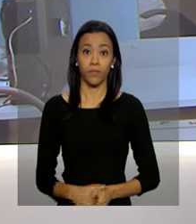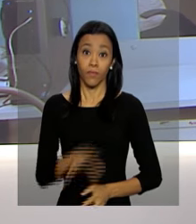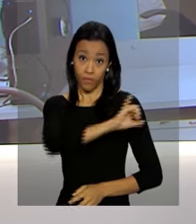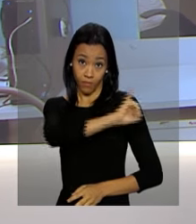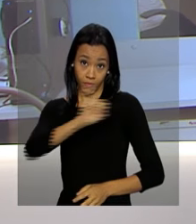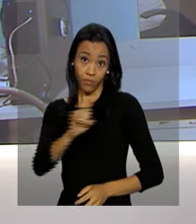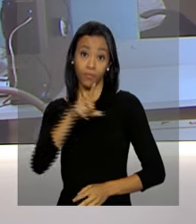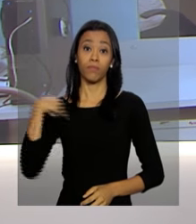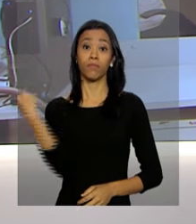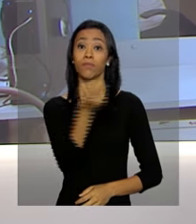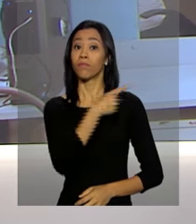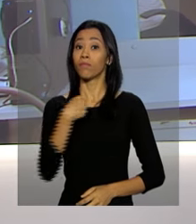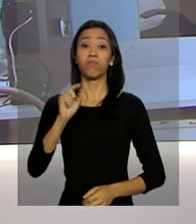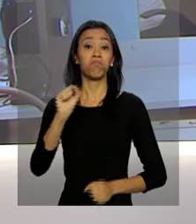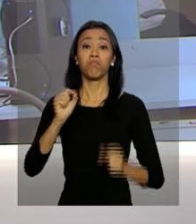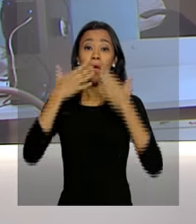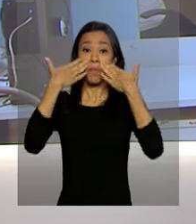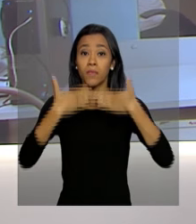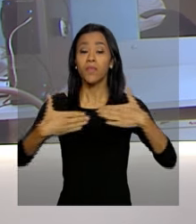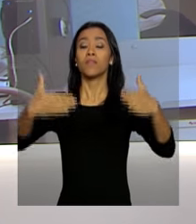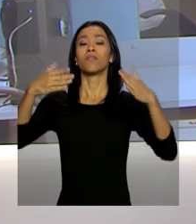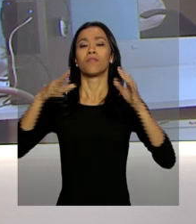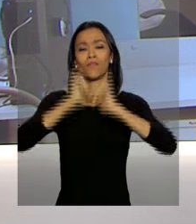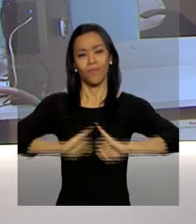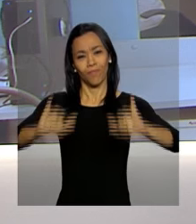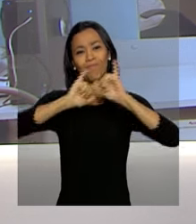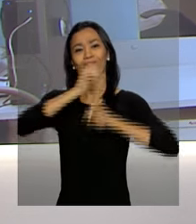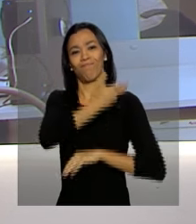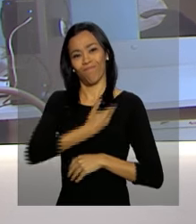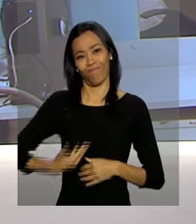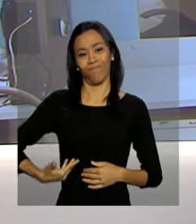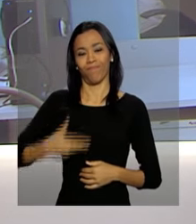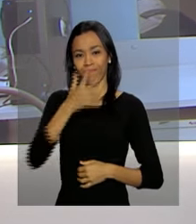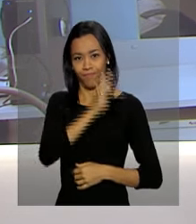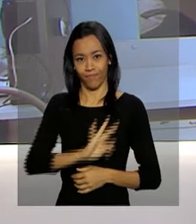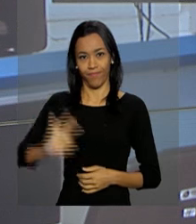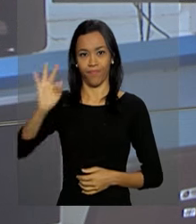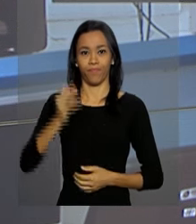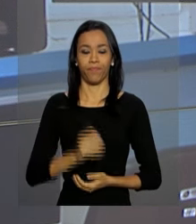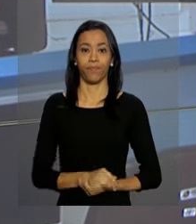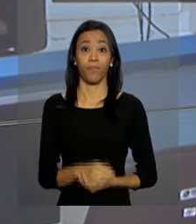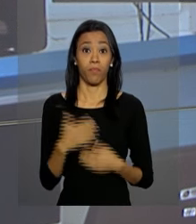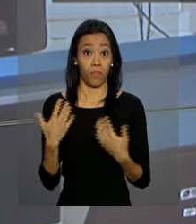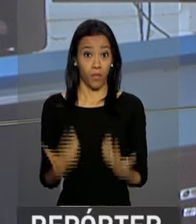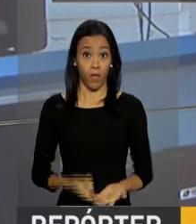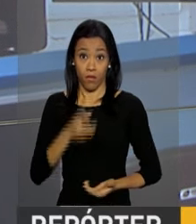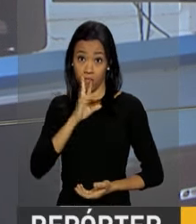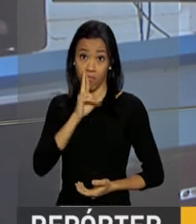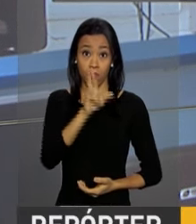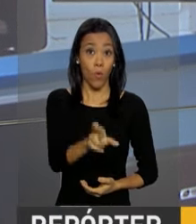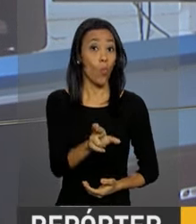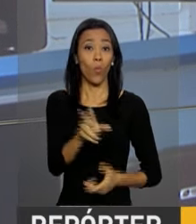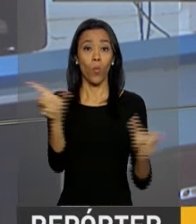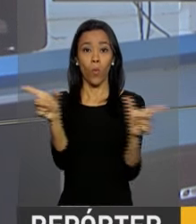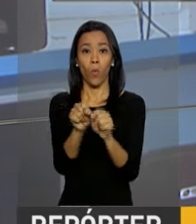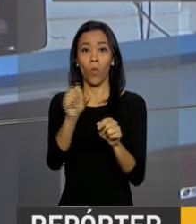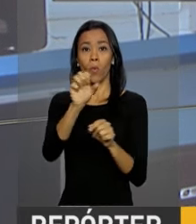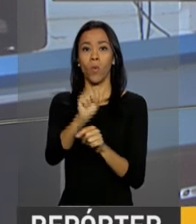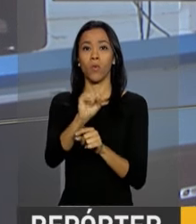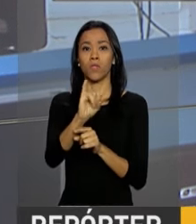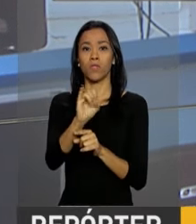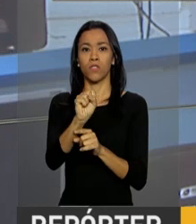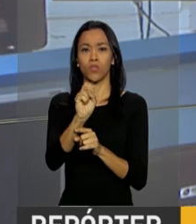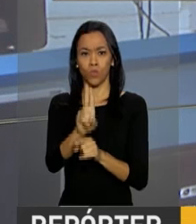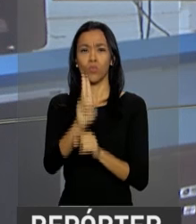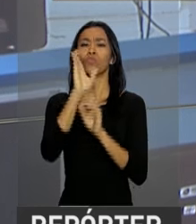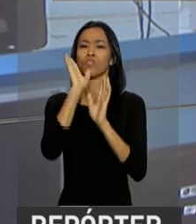Olá, estamos de volta com o repórter NBR e as notícias do governo federal. O resultado do SISU, Sistema de Seleção Unificada,